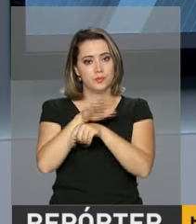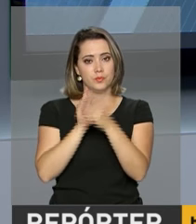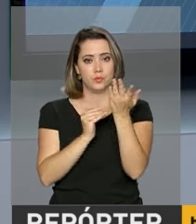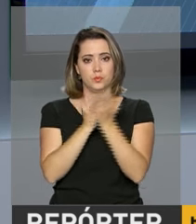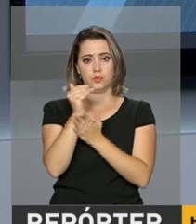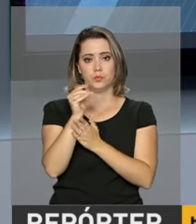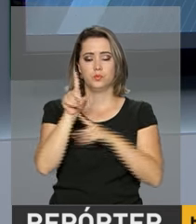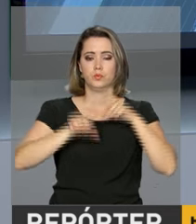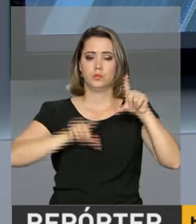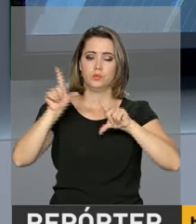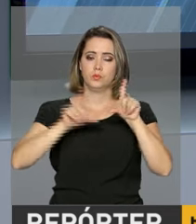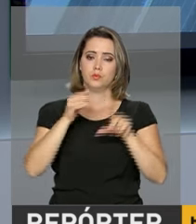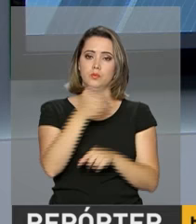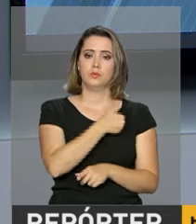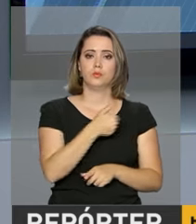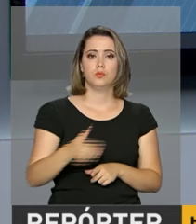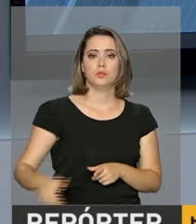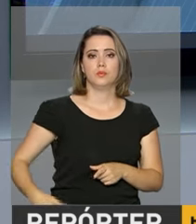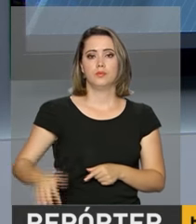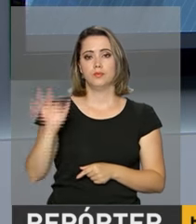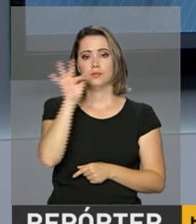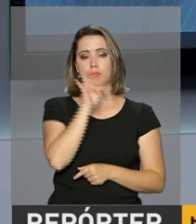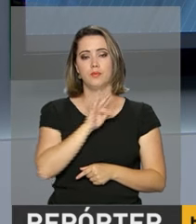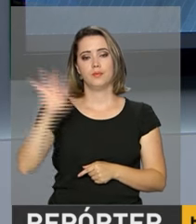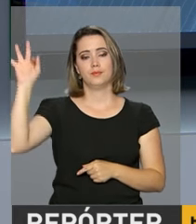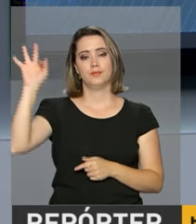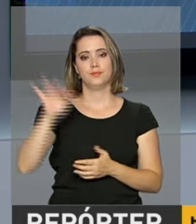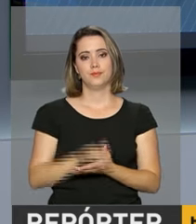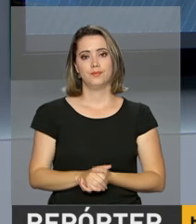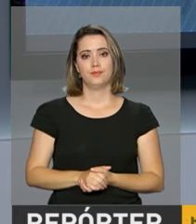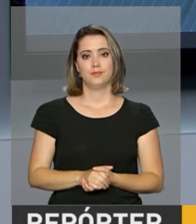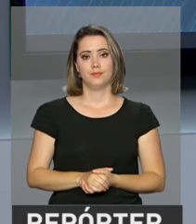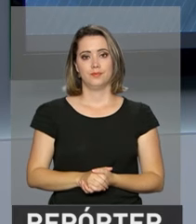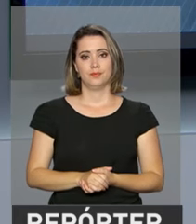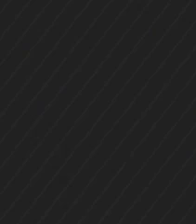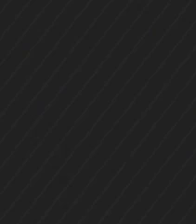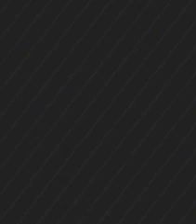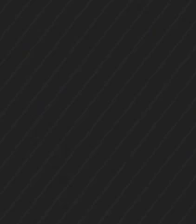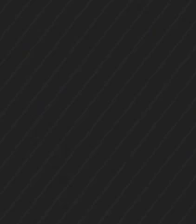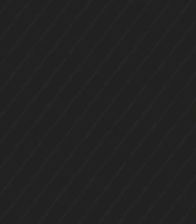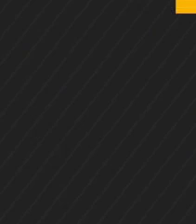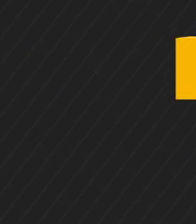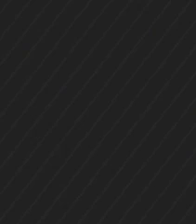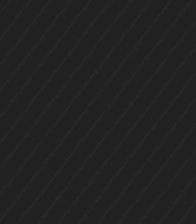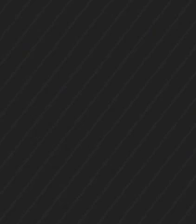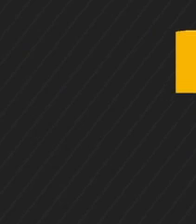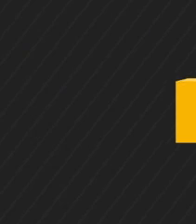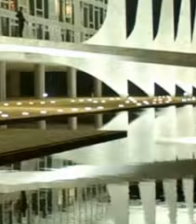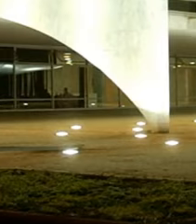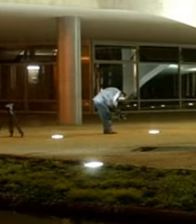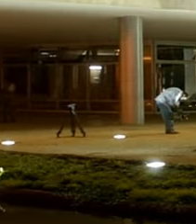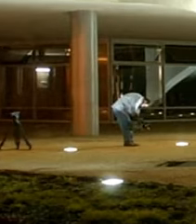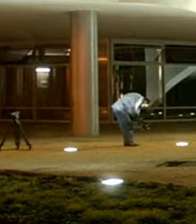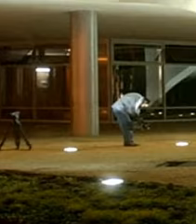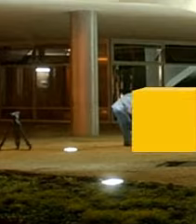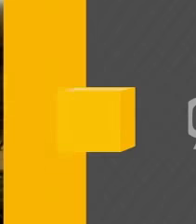para você e continue com a gente aqui na NBR, a TV do Governo Federal.